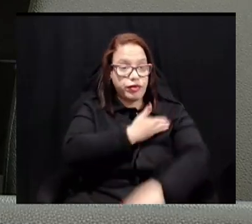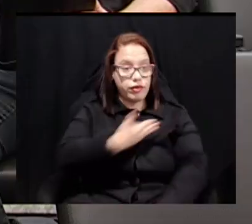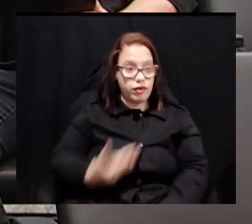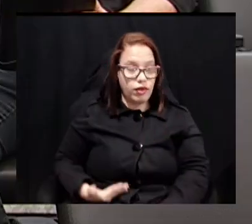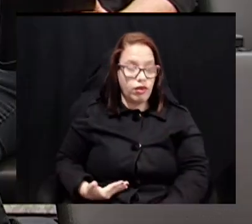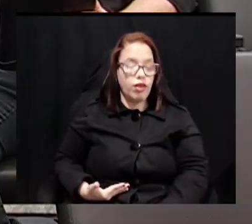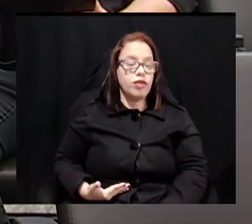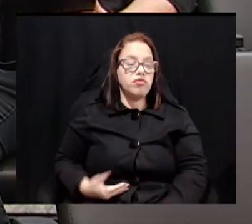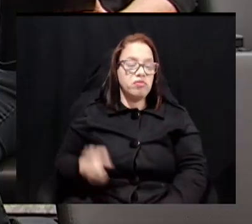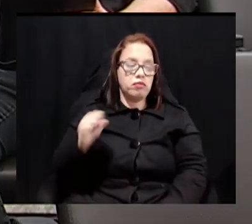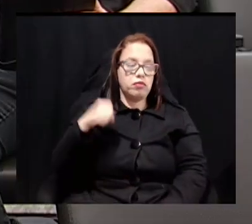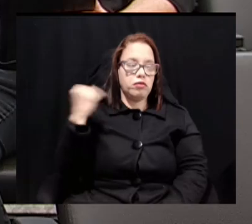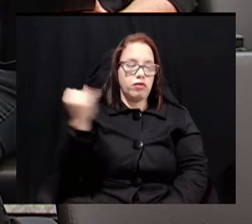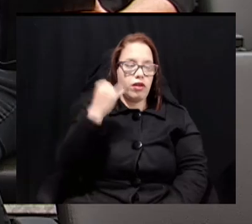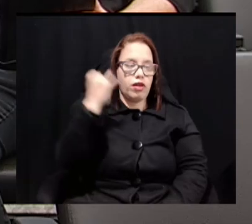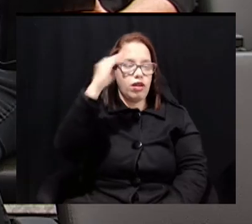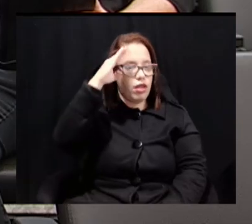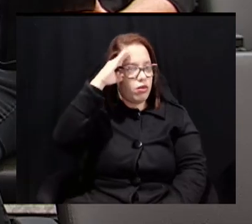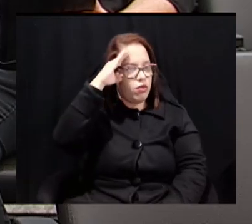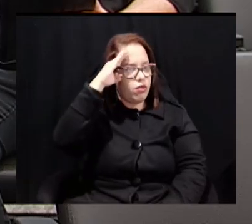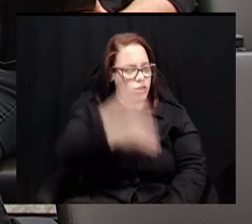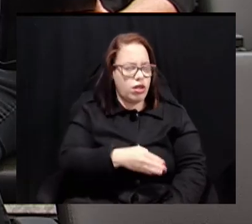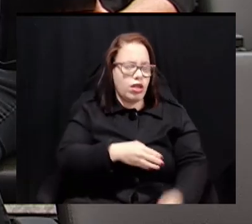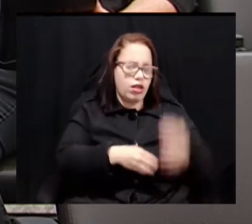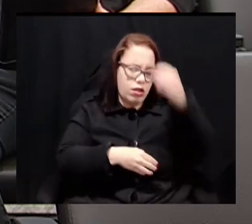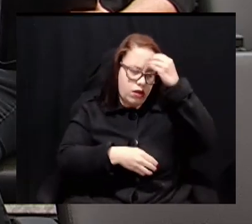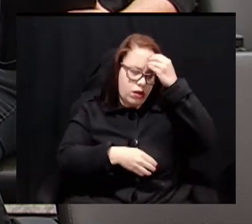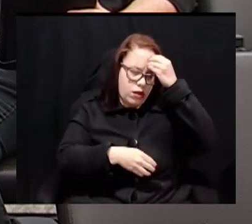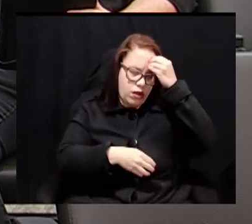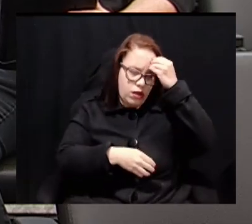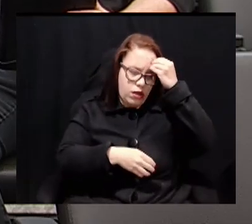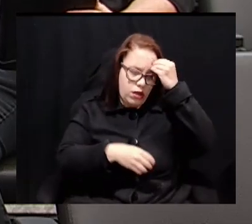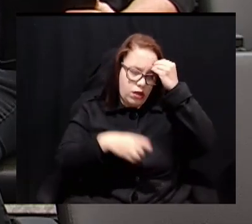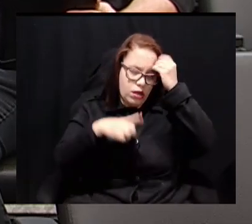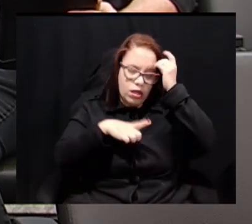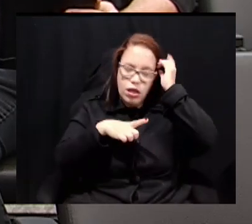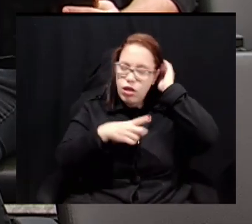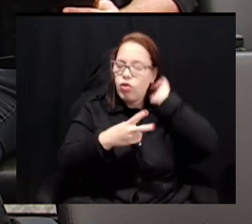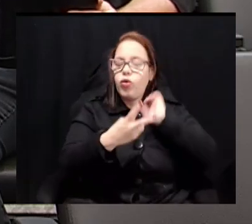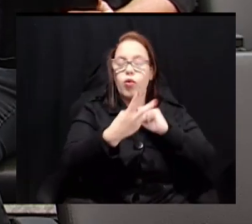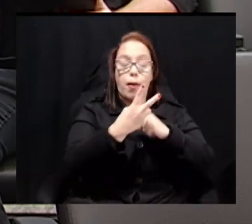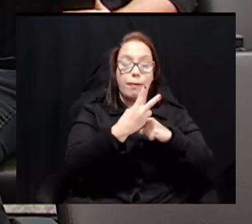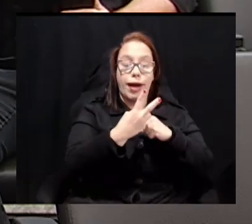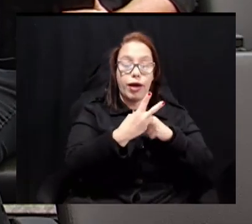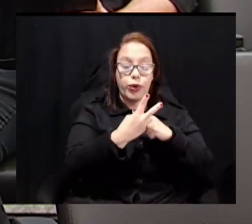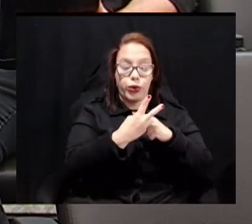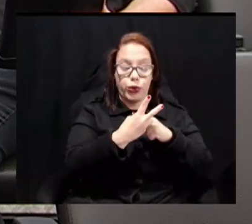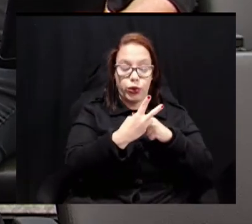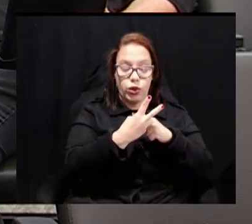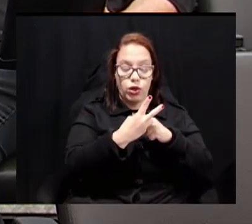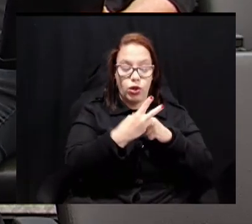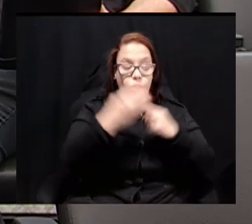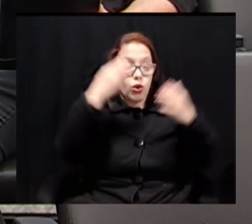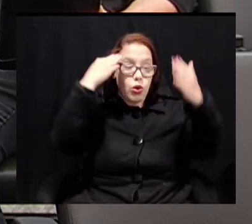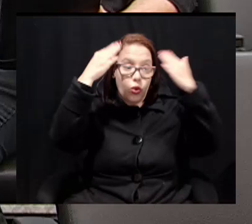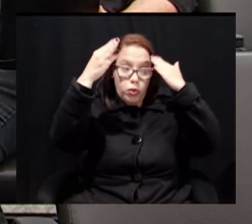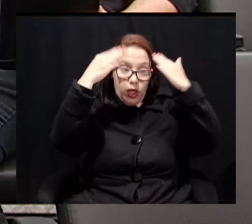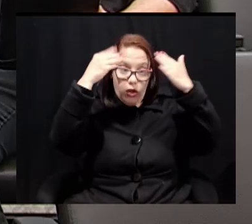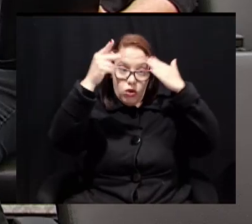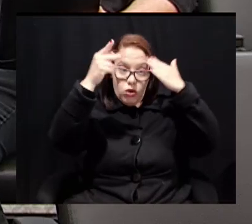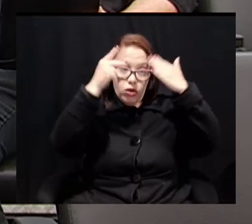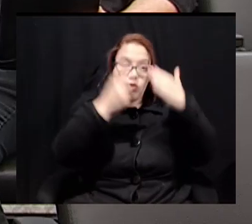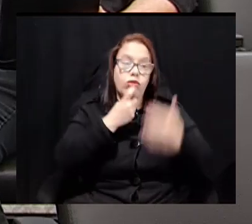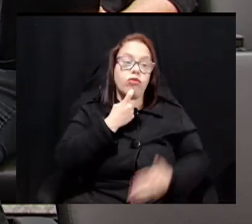E elas terem uma prioridade, porque existe o amparo, né, da questão psicológica na cidade de Campinas, mas ter